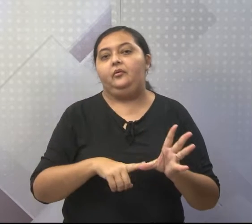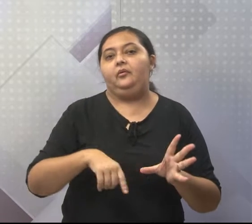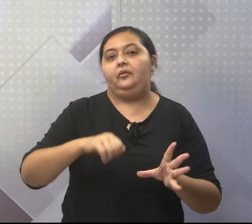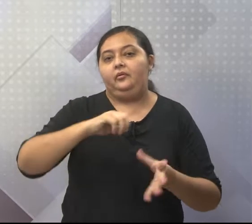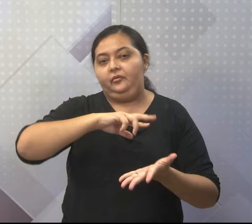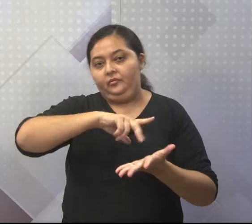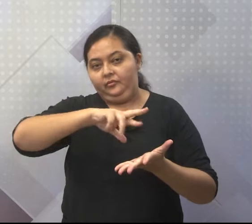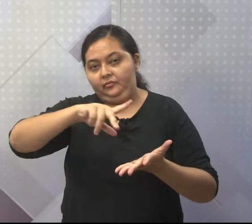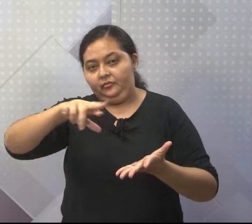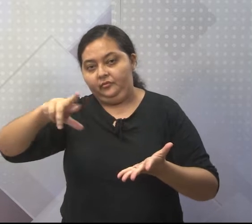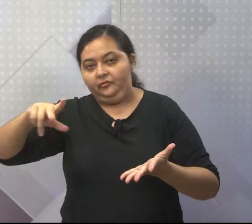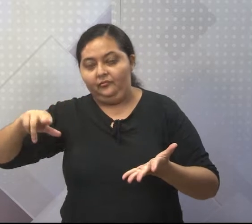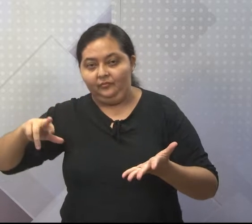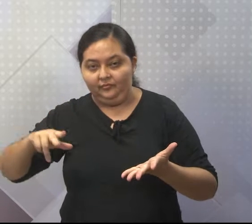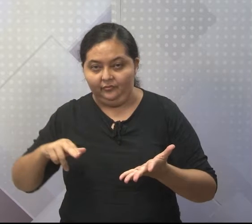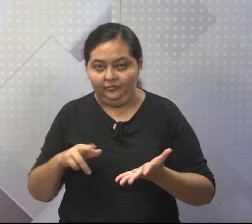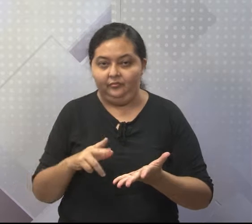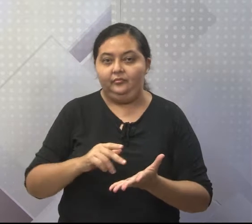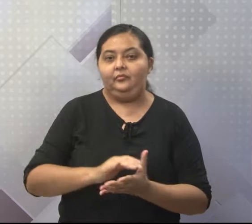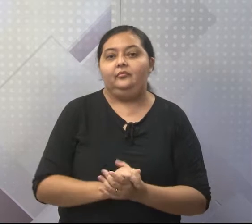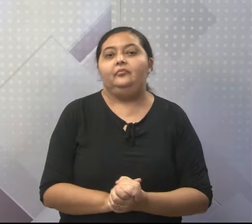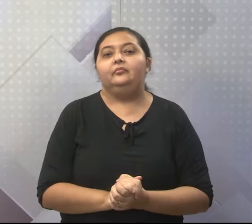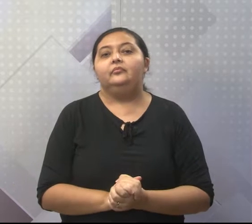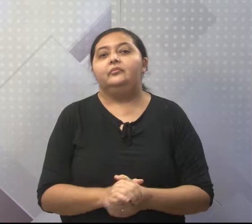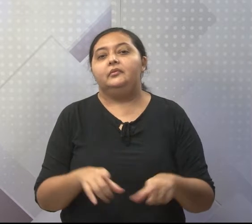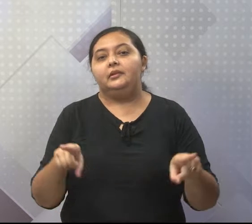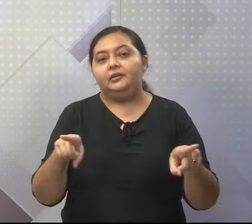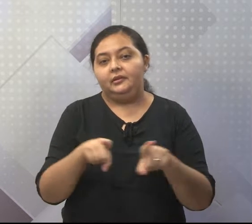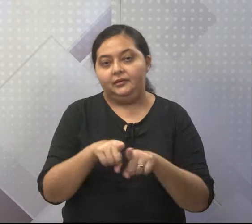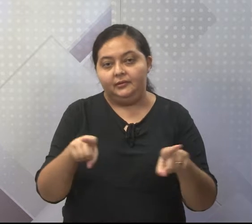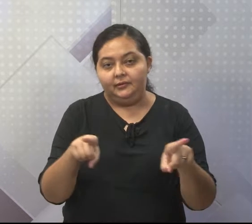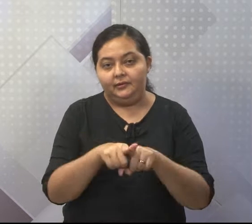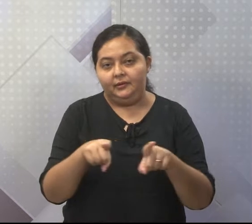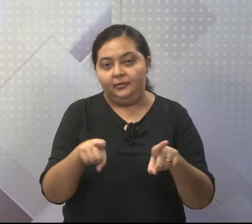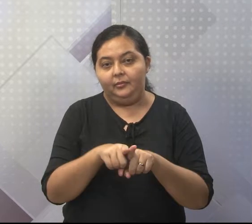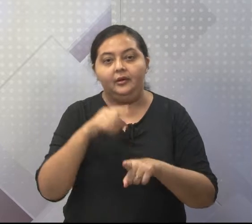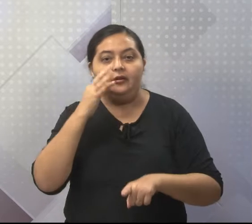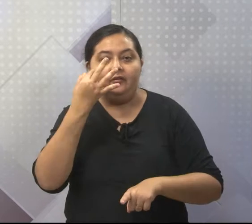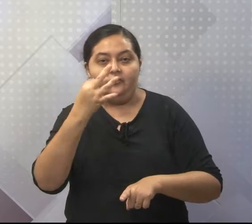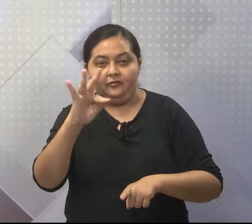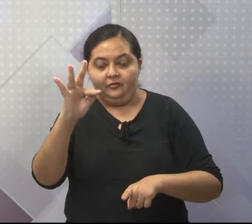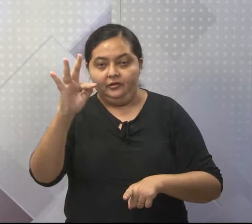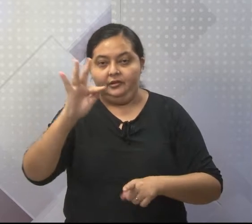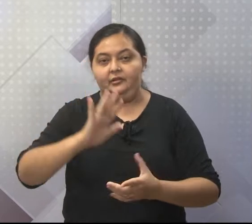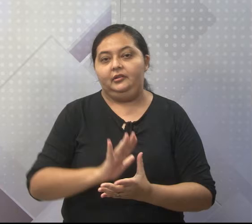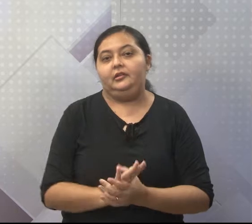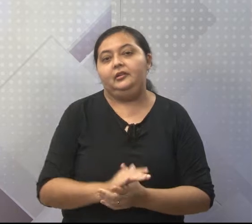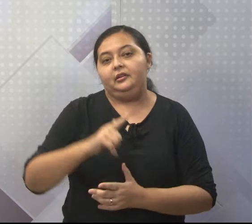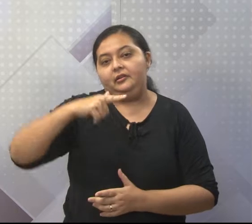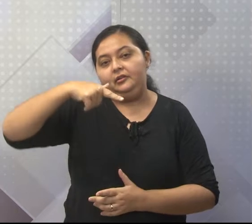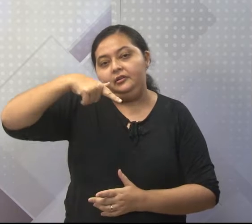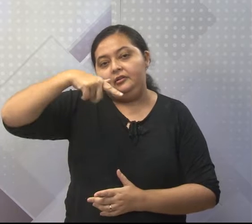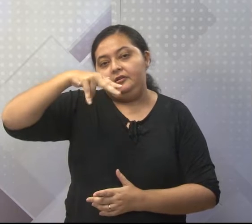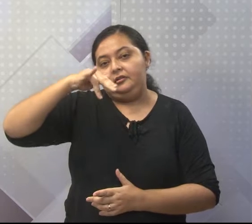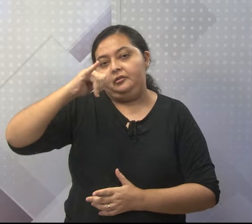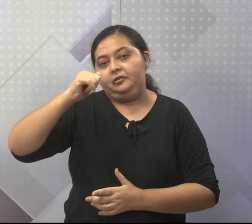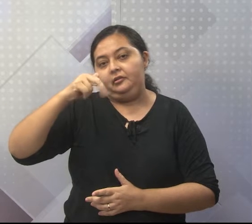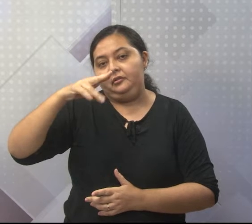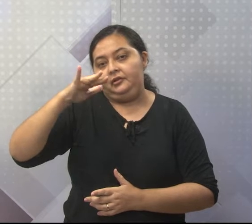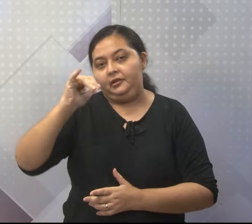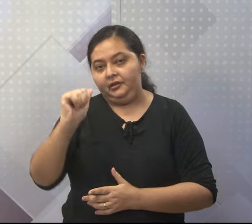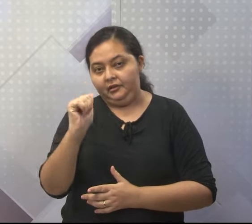Guiana Suriname e também tem um departamento francês Ultramarino O que é e ela francesa